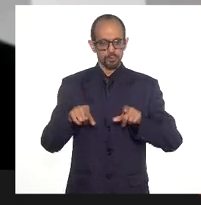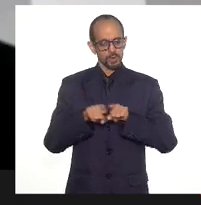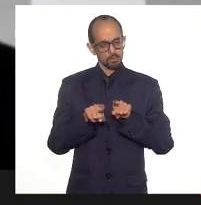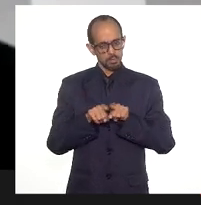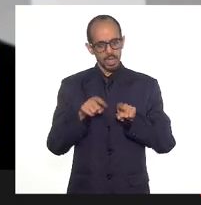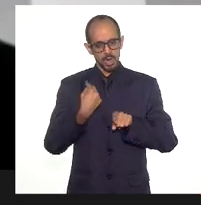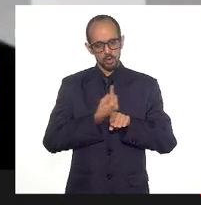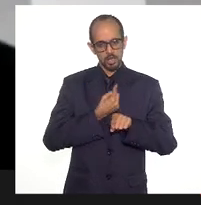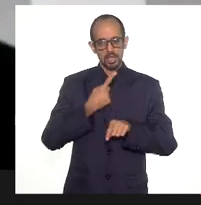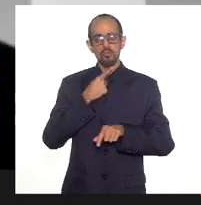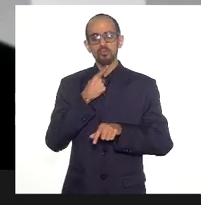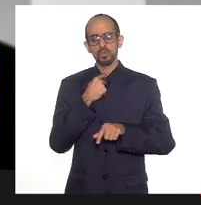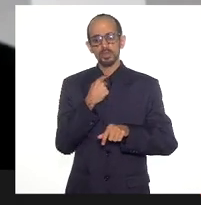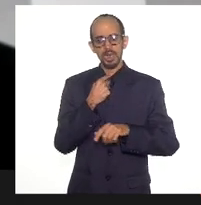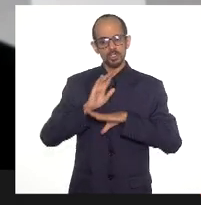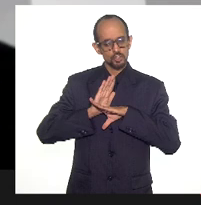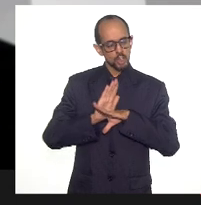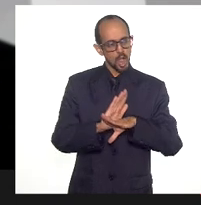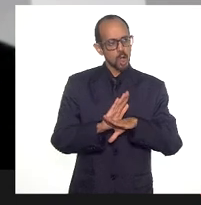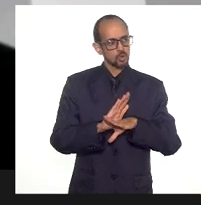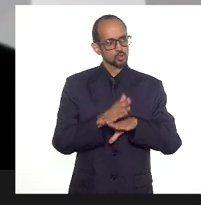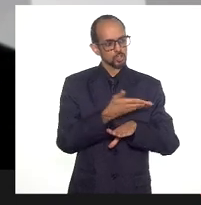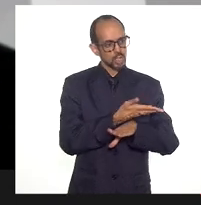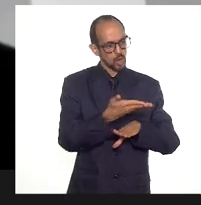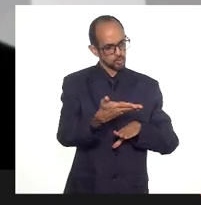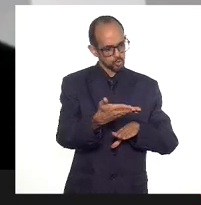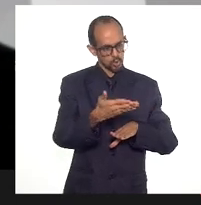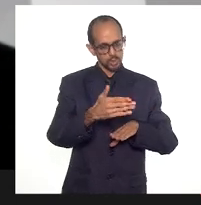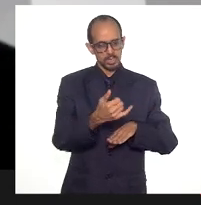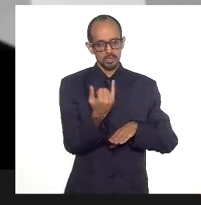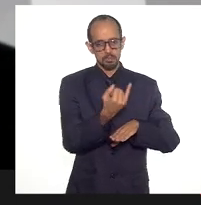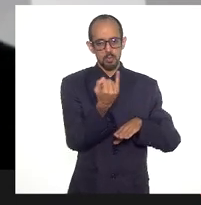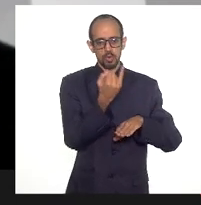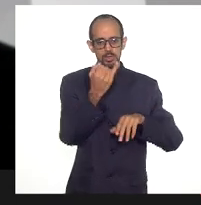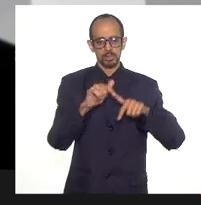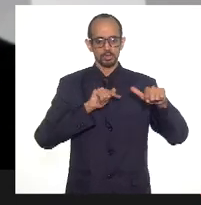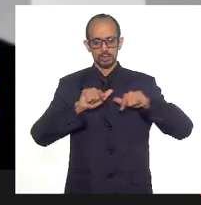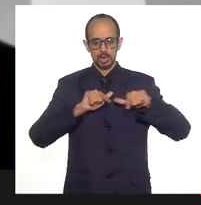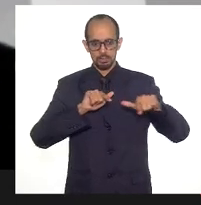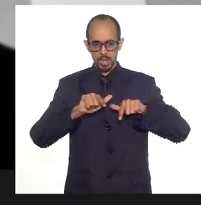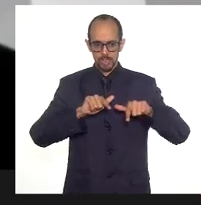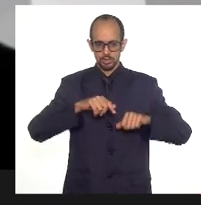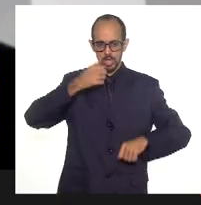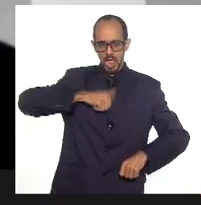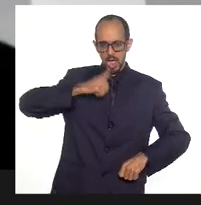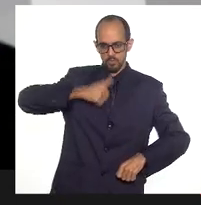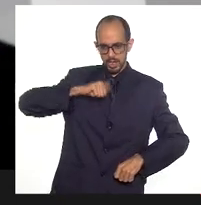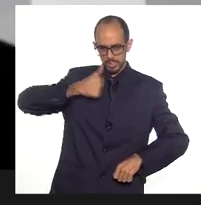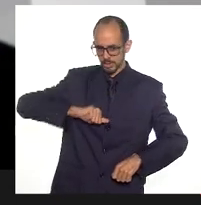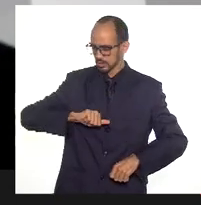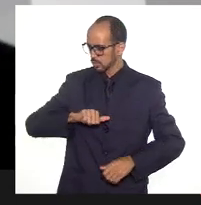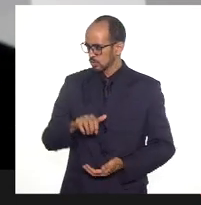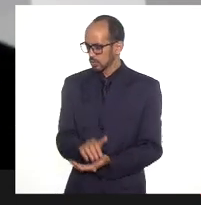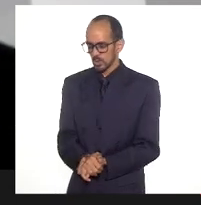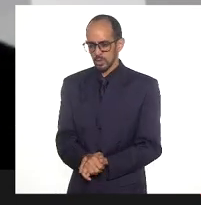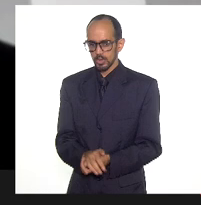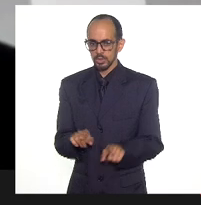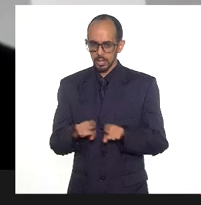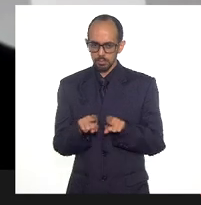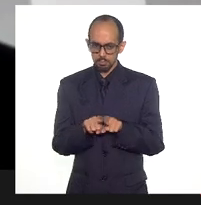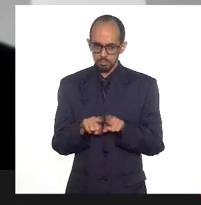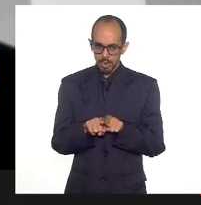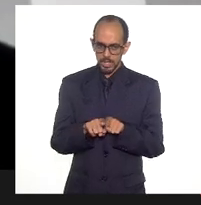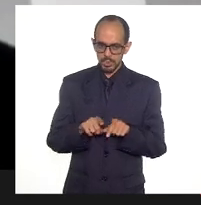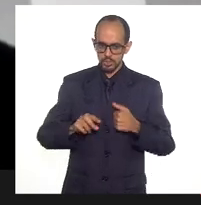cooperar com os senhores nesse importante trabalho de avaliação e talvez de revisão de